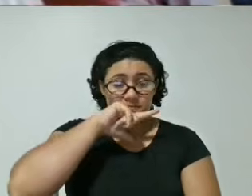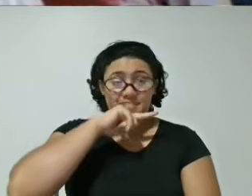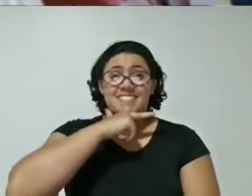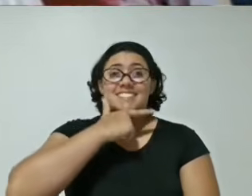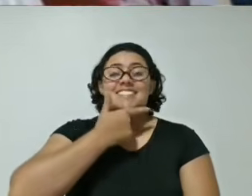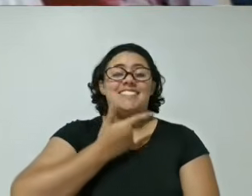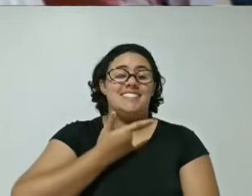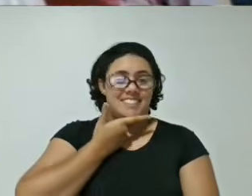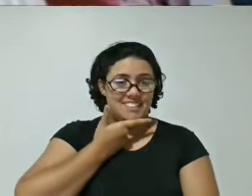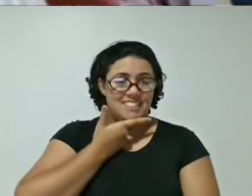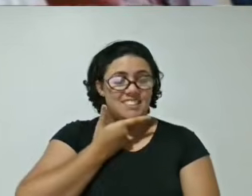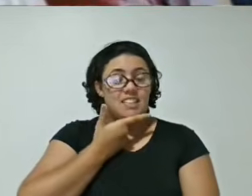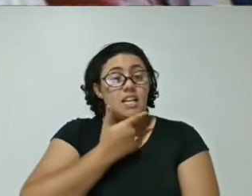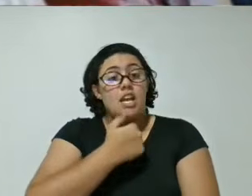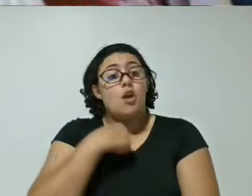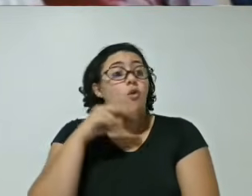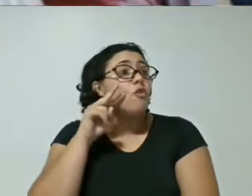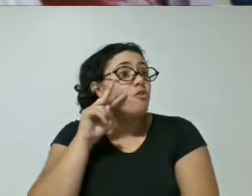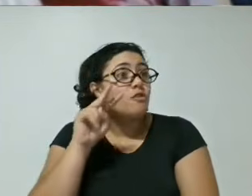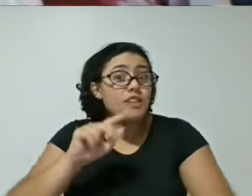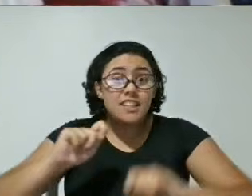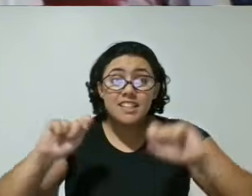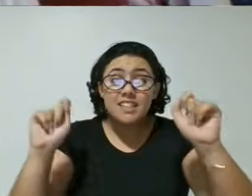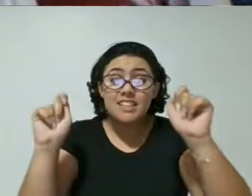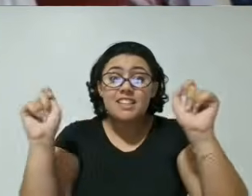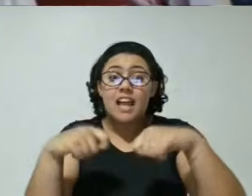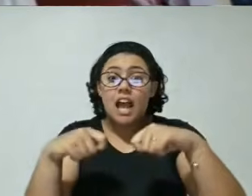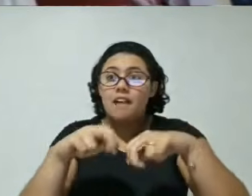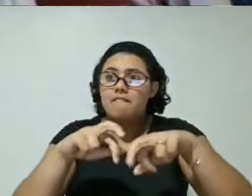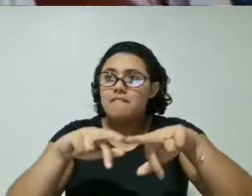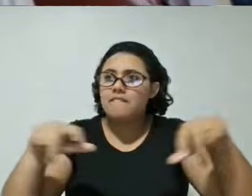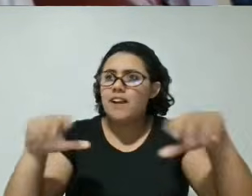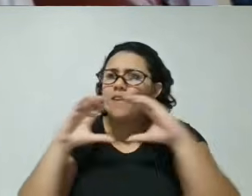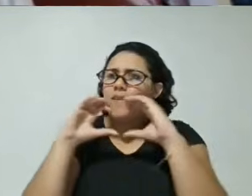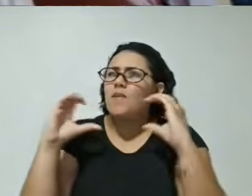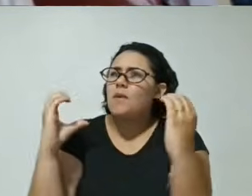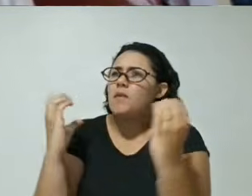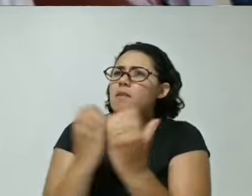maravilhoso, com todas aquelas possibilidades, com uma comunidade que